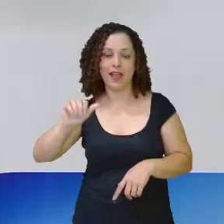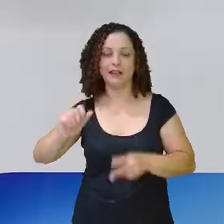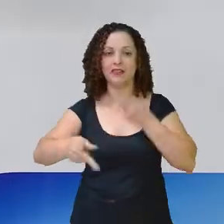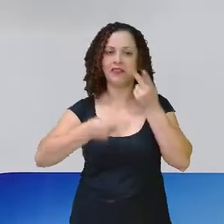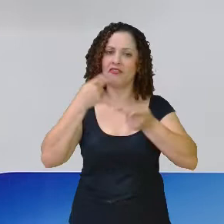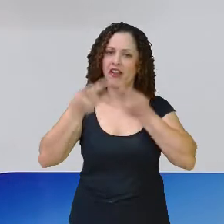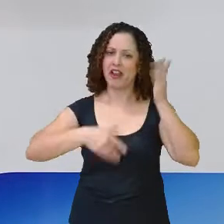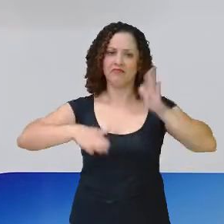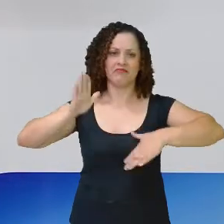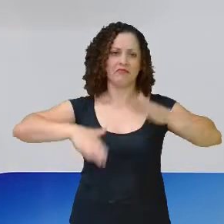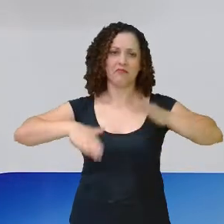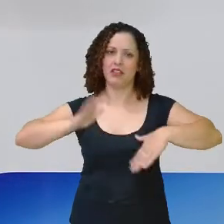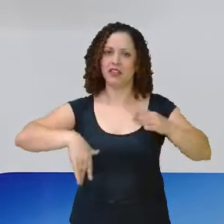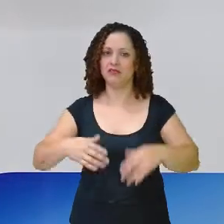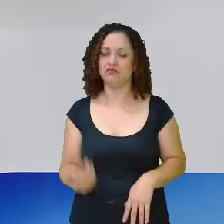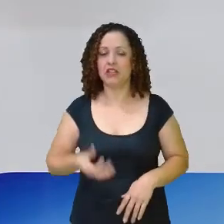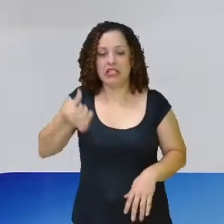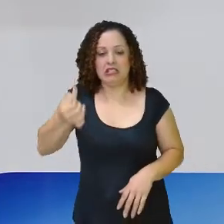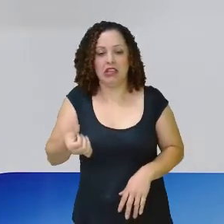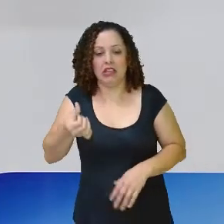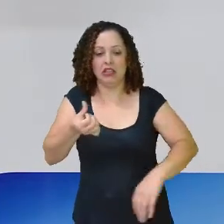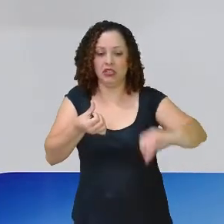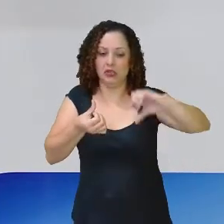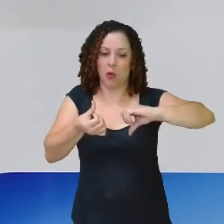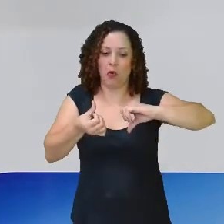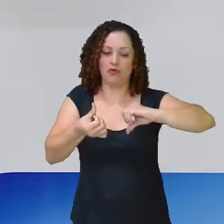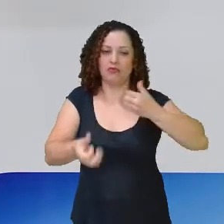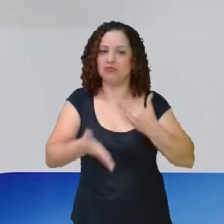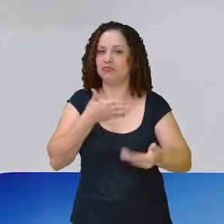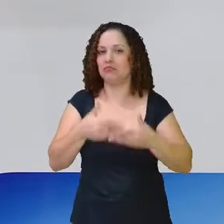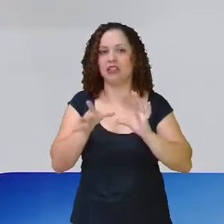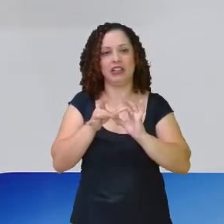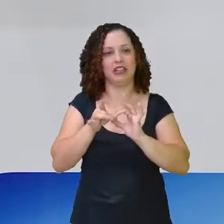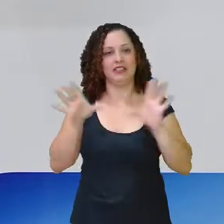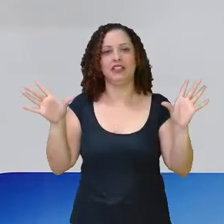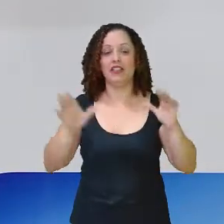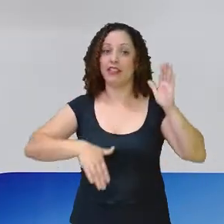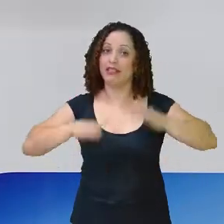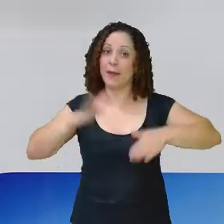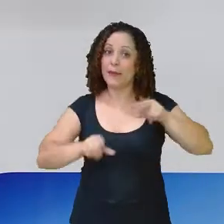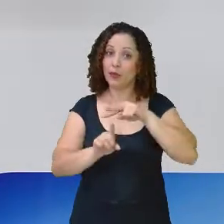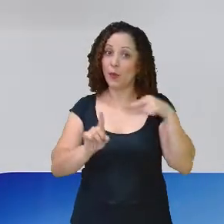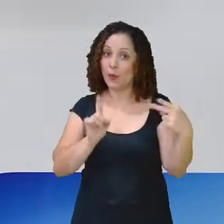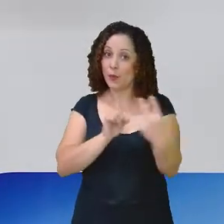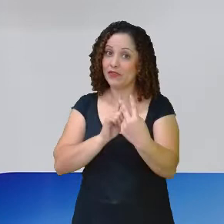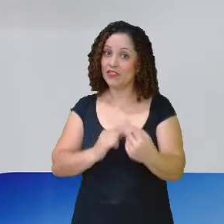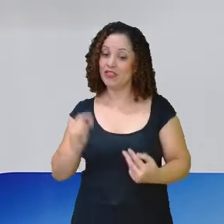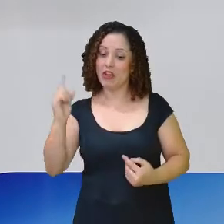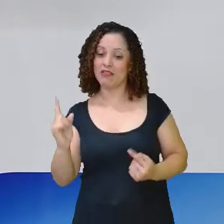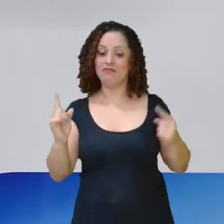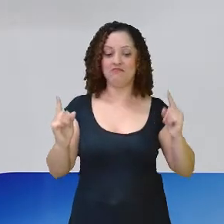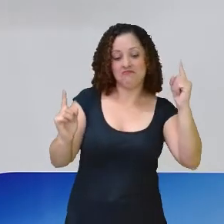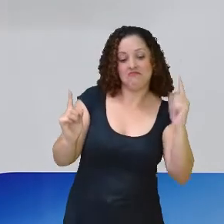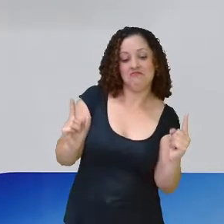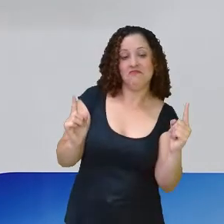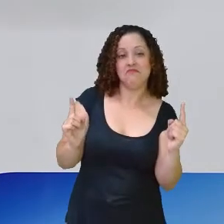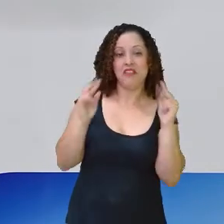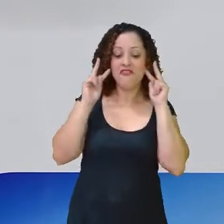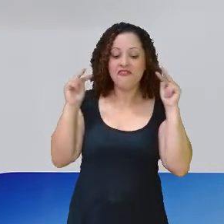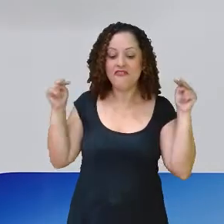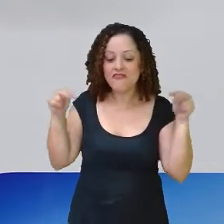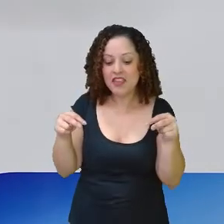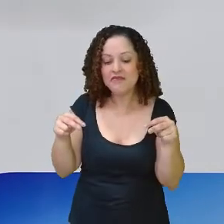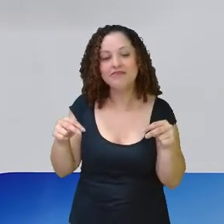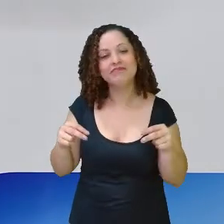É verdade. Botei até aqui na imagem. Pode ser qualquer um dos dois, dependendo do ponto de vista da pessoa, né?